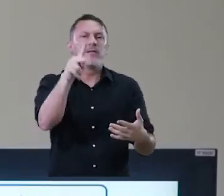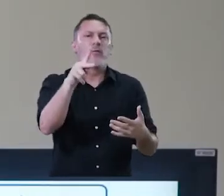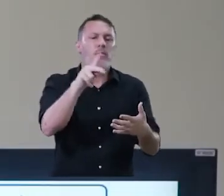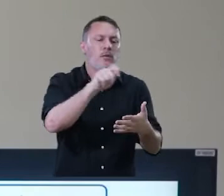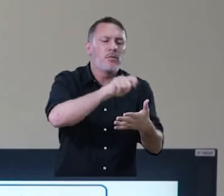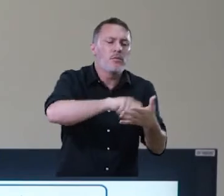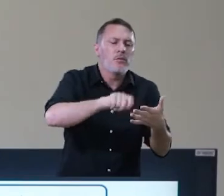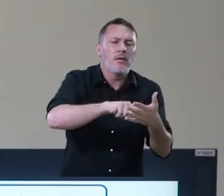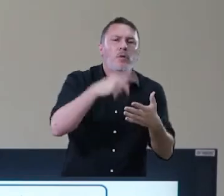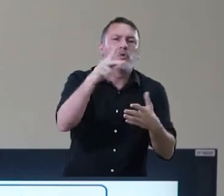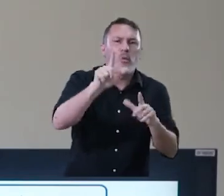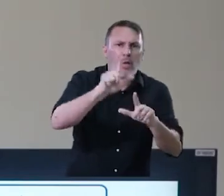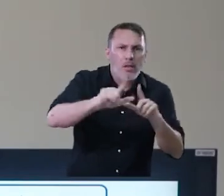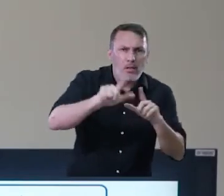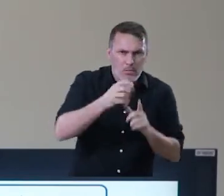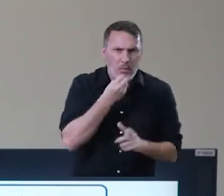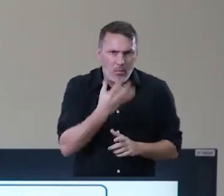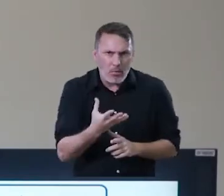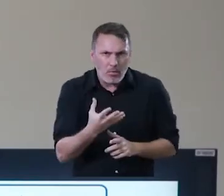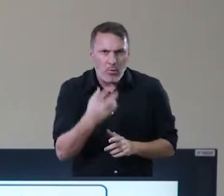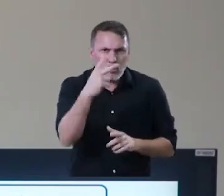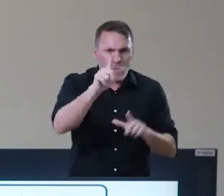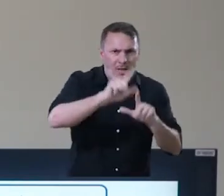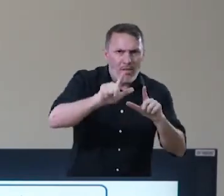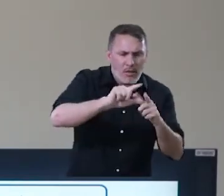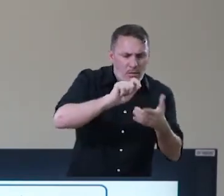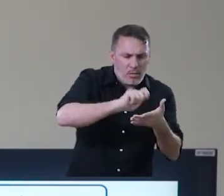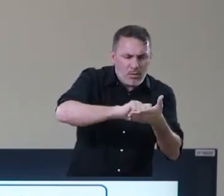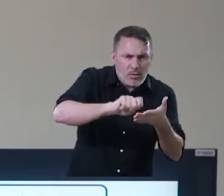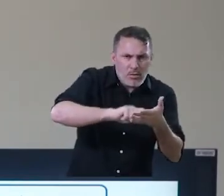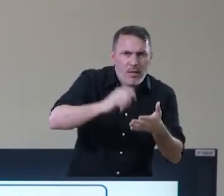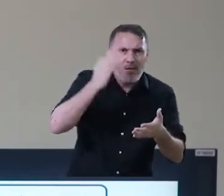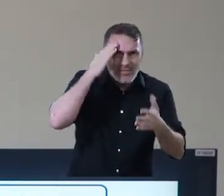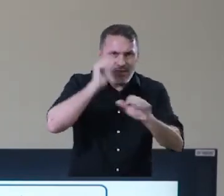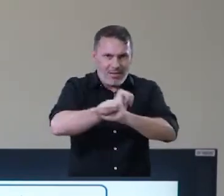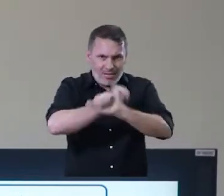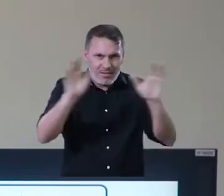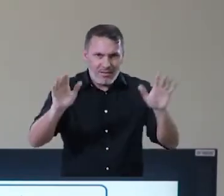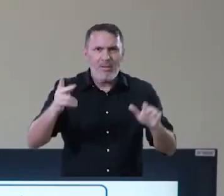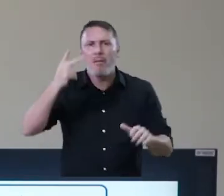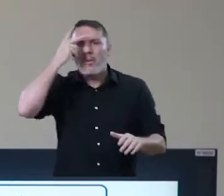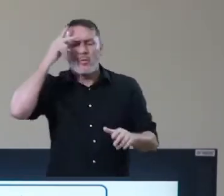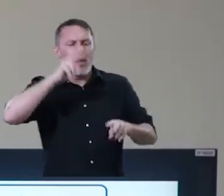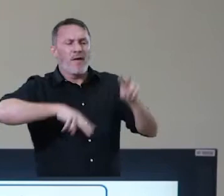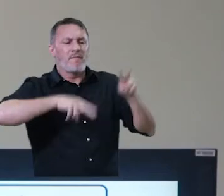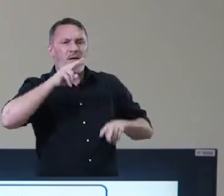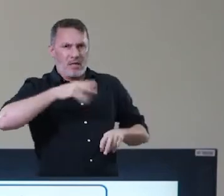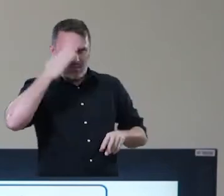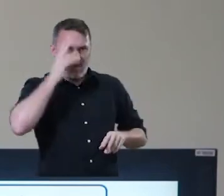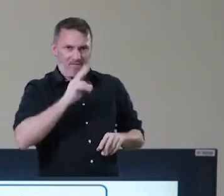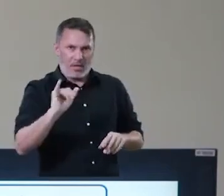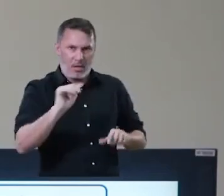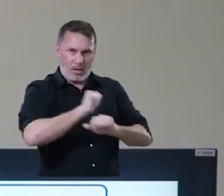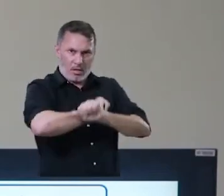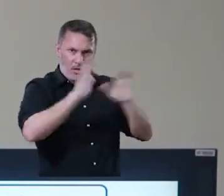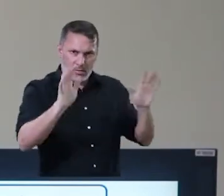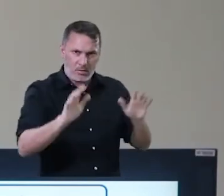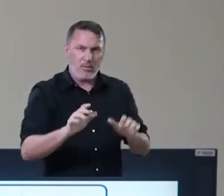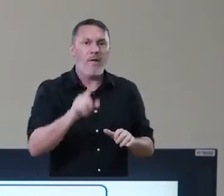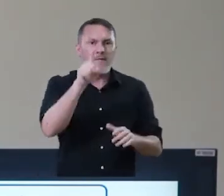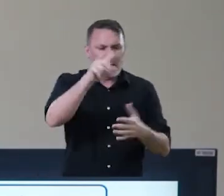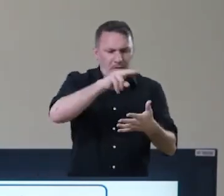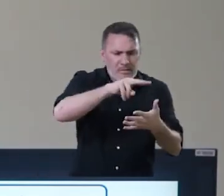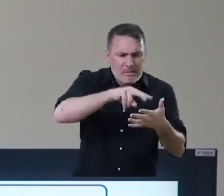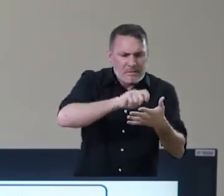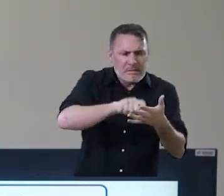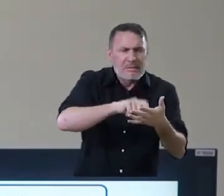A letra está bacana? Será que a letra realmente ela está legível para o corretor? Às vezes você, será que eu escrevi? Se você